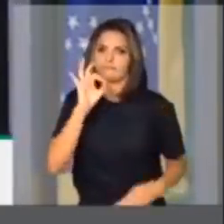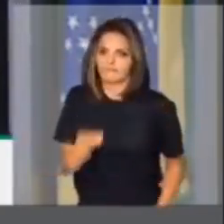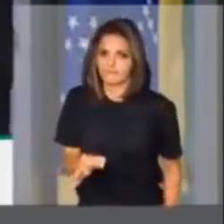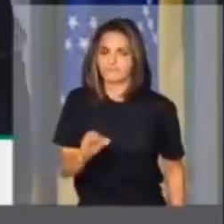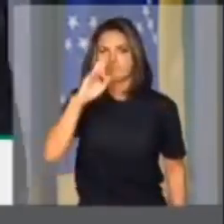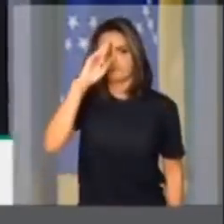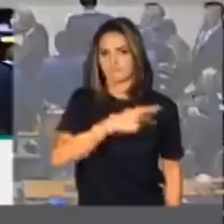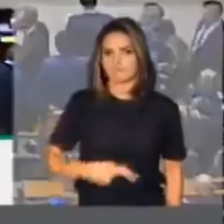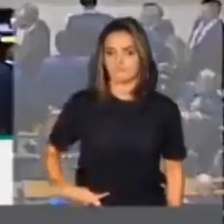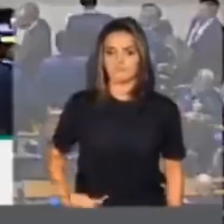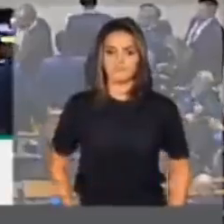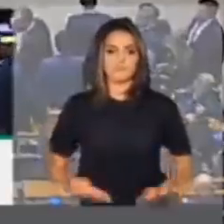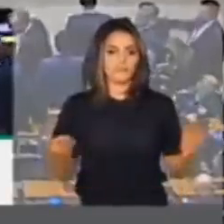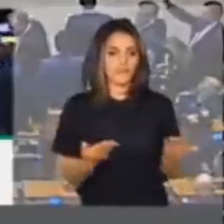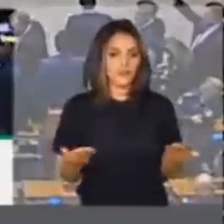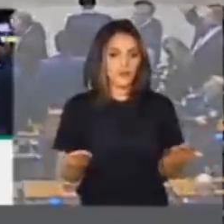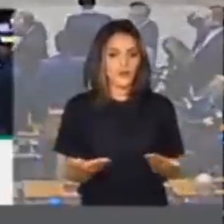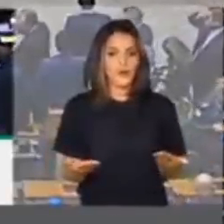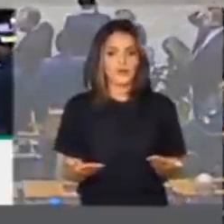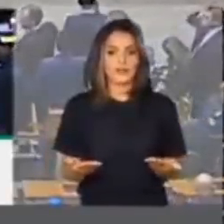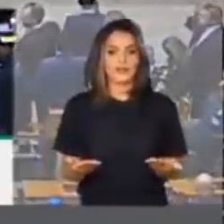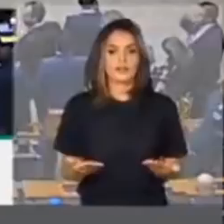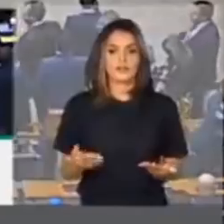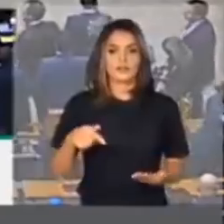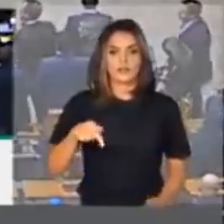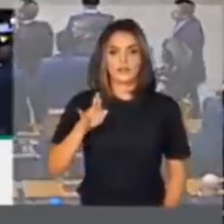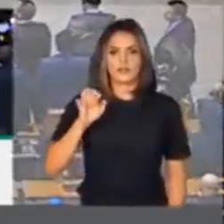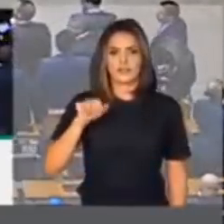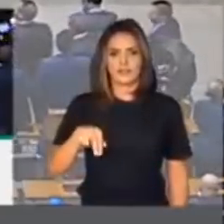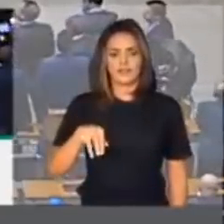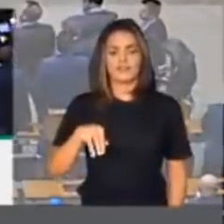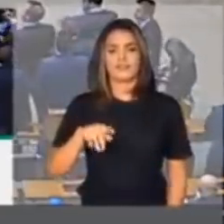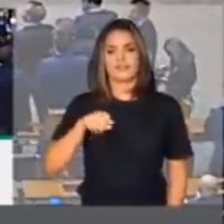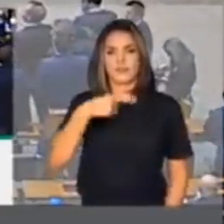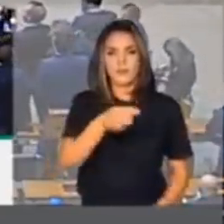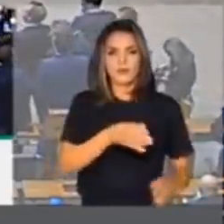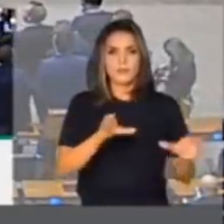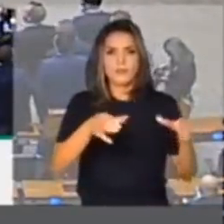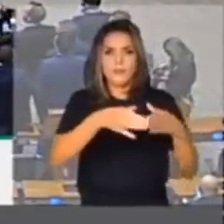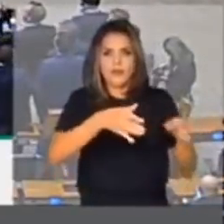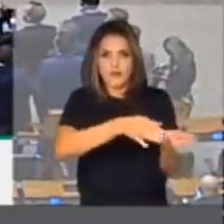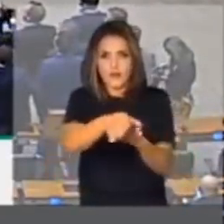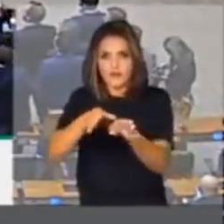presidente. Muito obrigado. Muito bem. Deputado Kim, após o deputado Kim, nós vamos para a orientação de bancada.